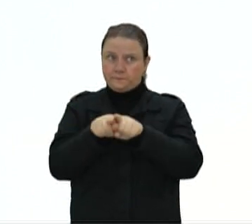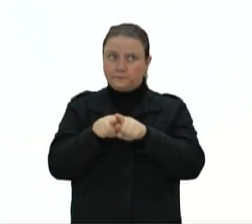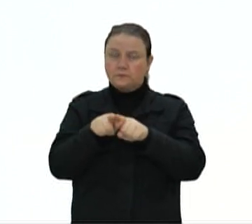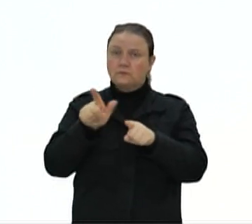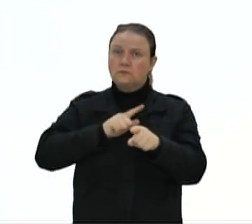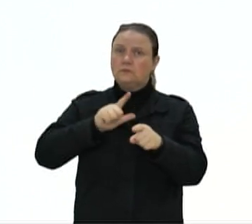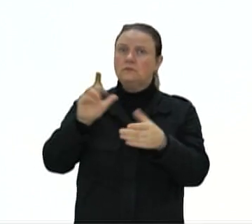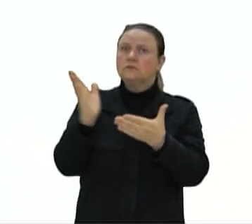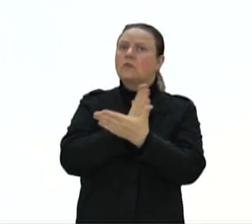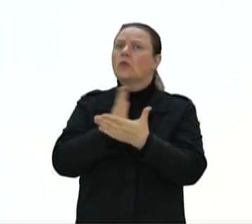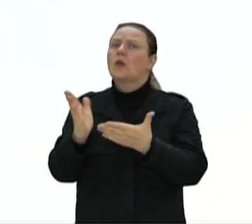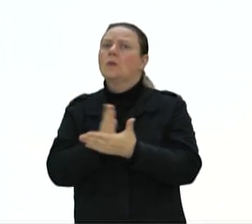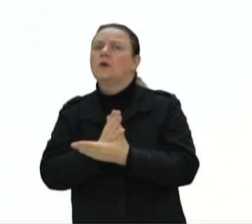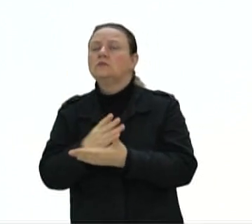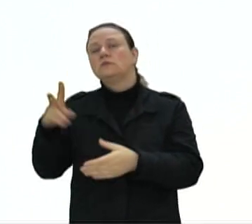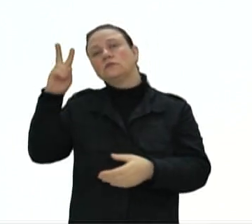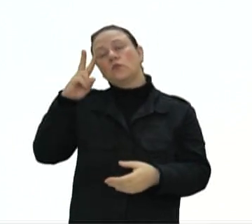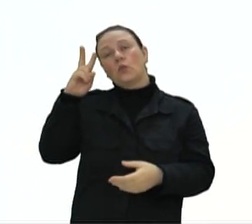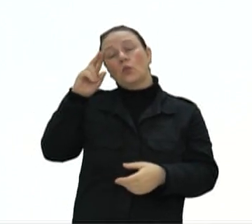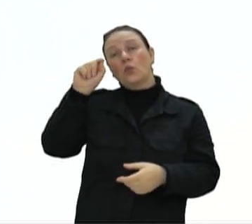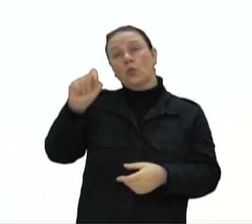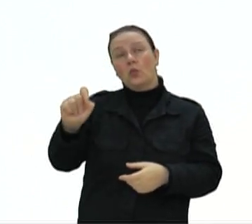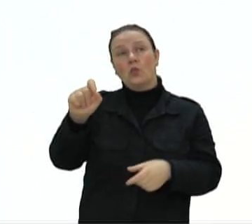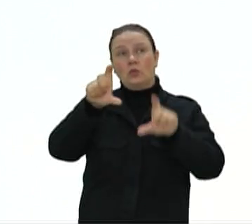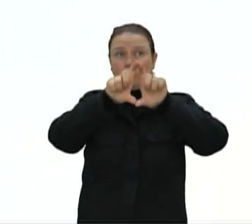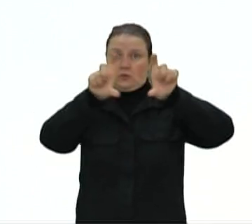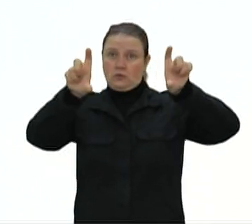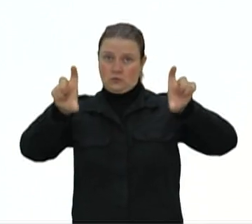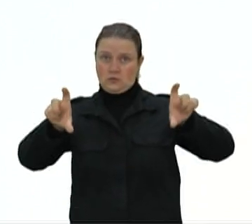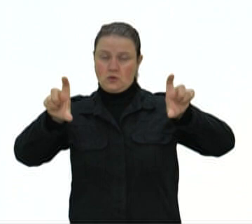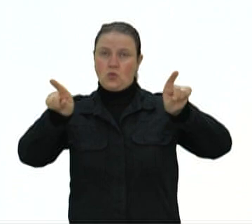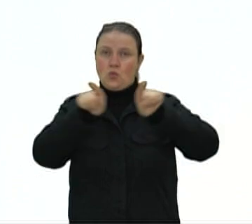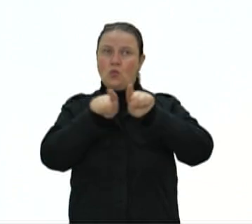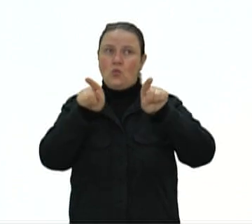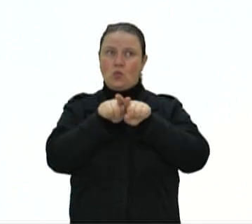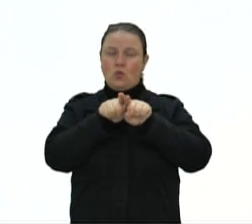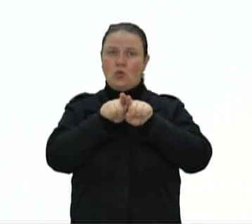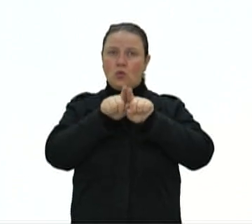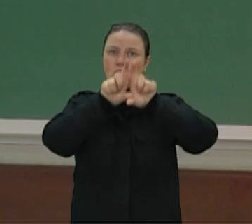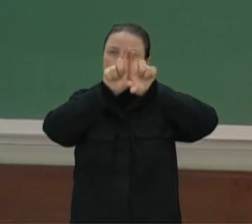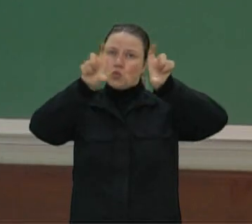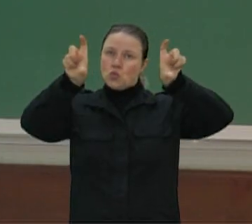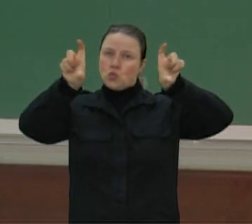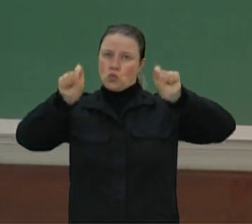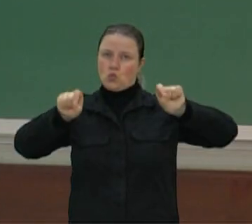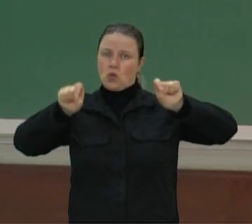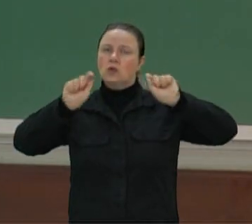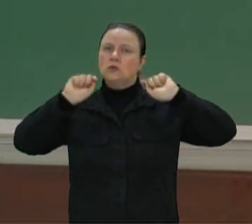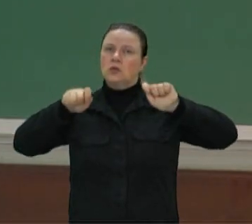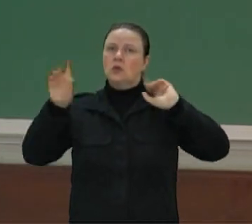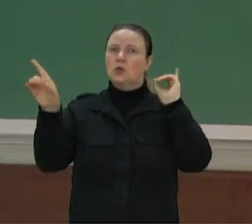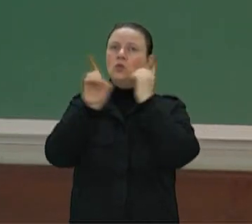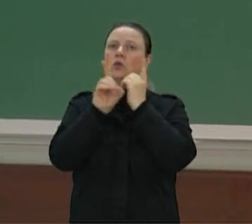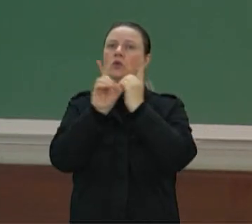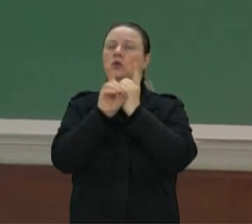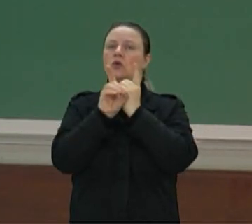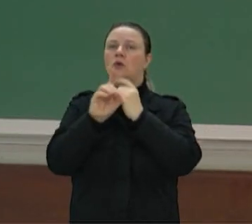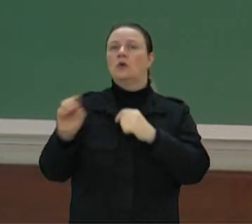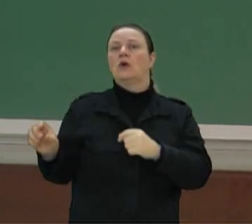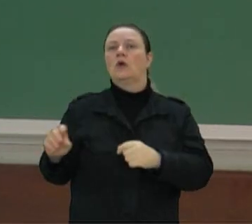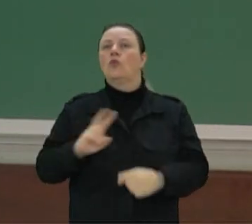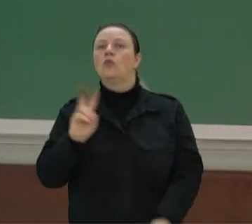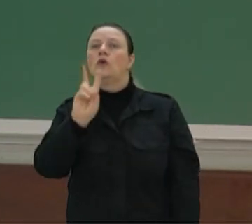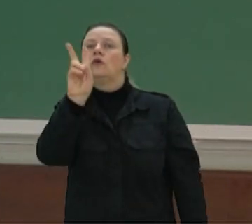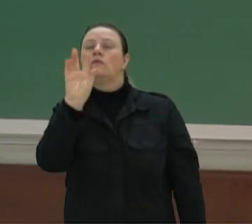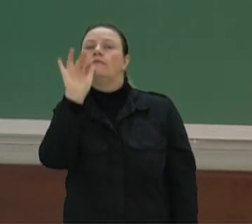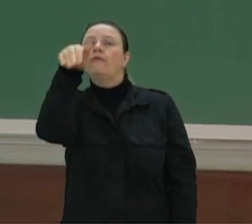né? Lembrando que essa continha aqui, essa equação, você encontra o valor final. Para você